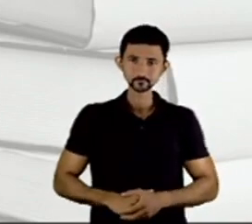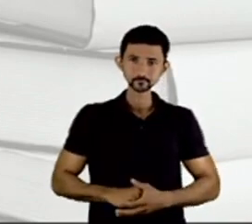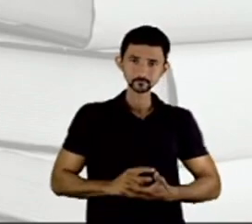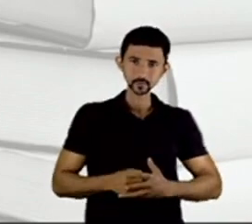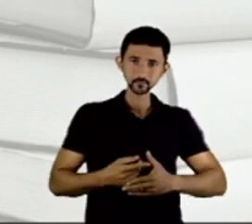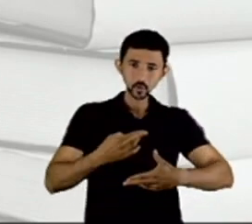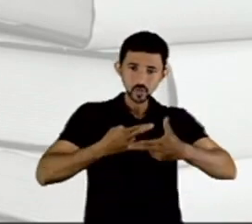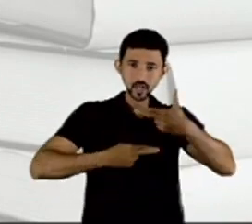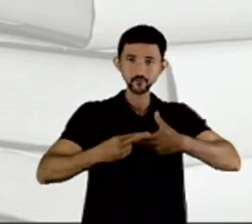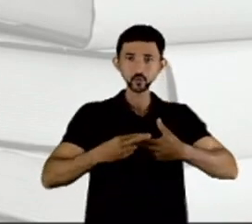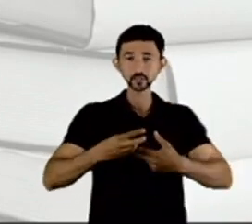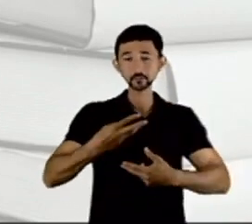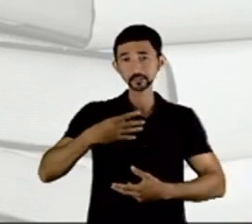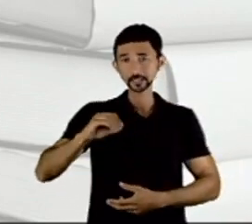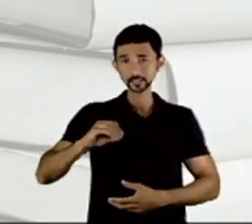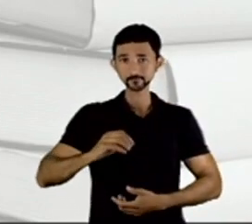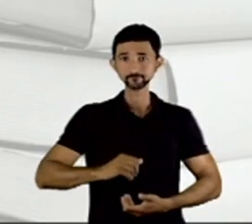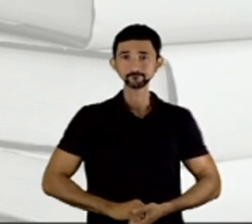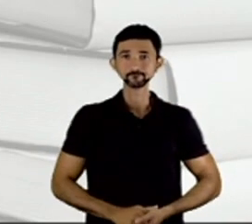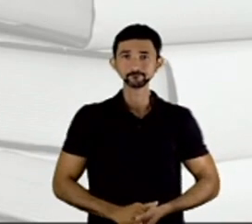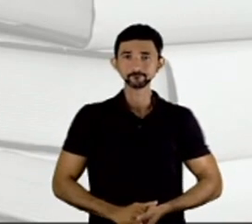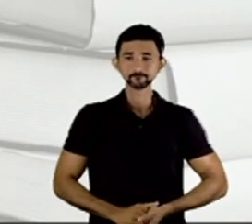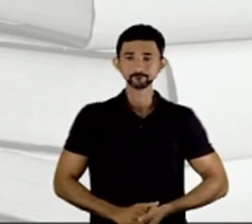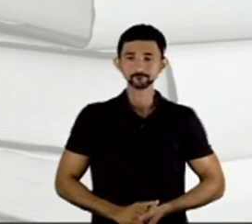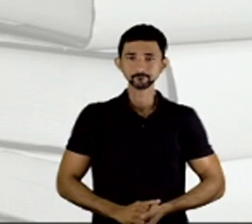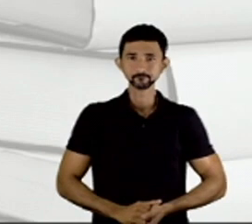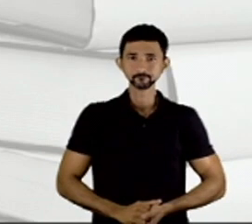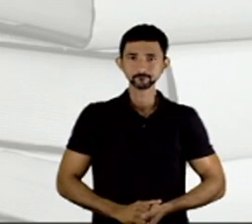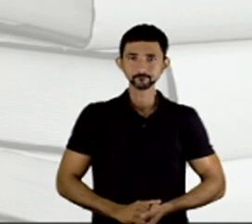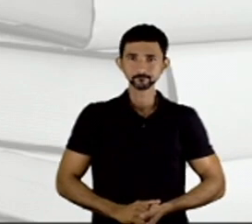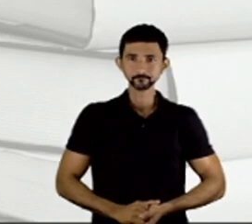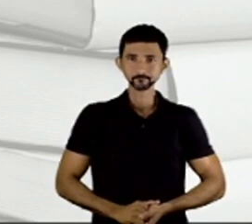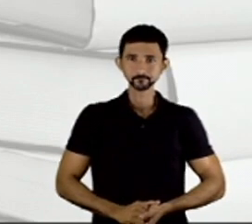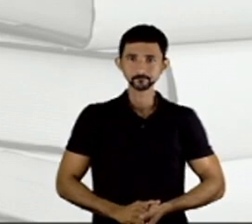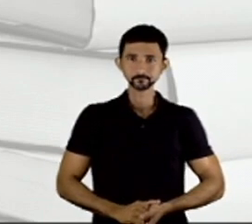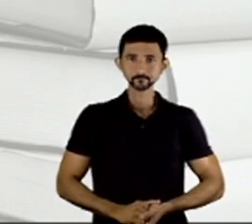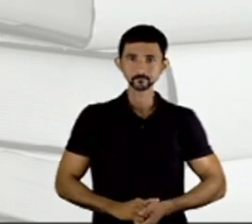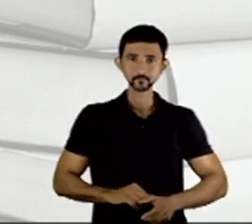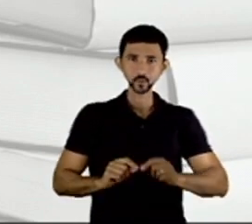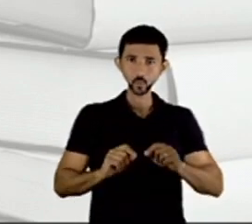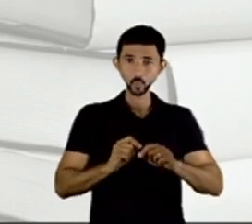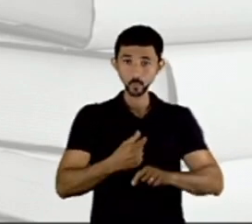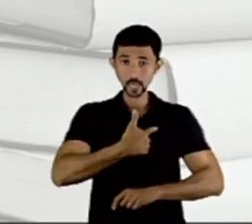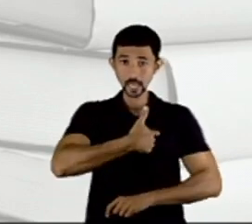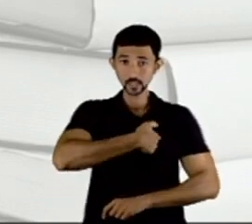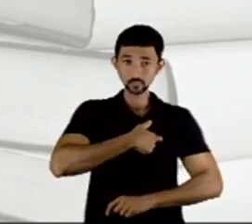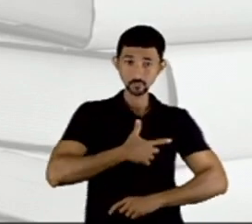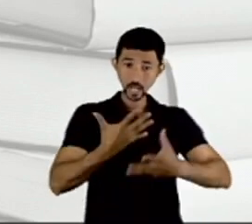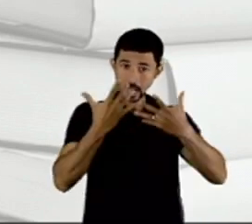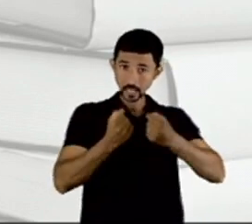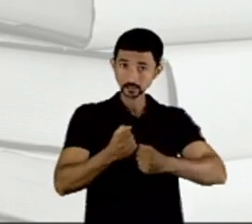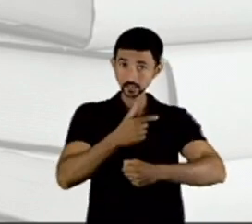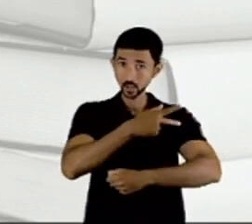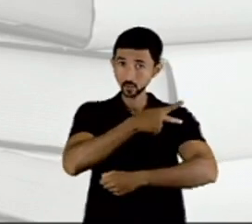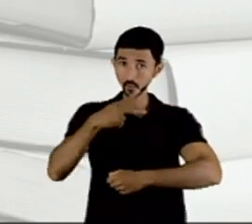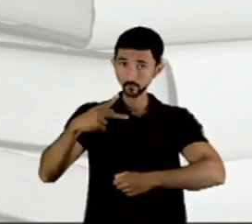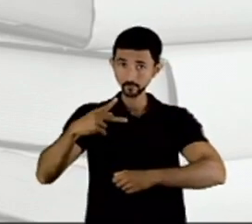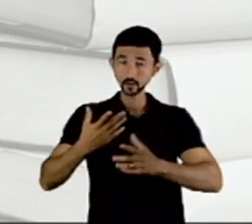a Revolução de 1930. Quando Getúlio Vargas assumiu o